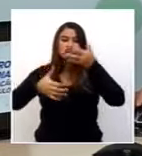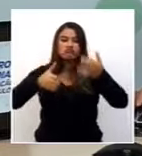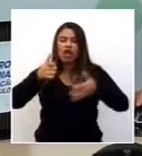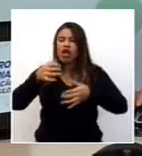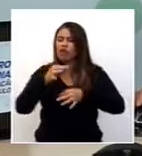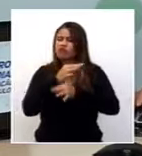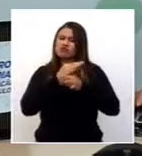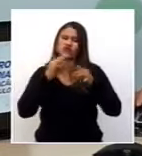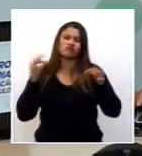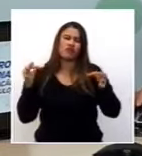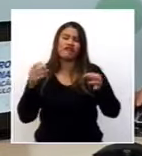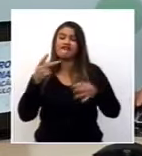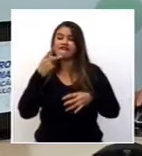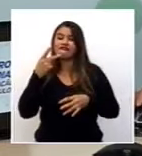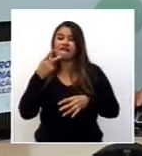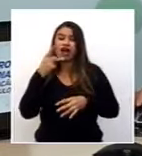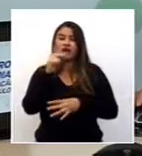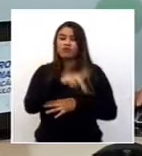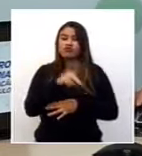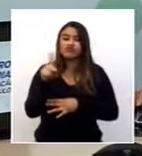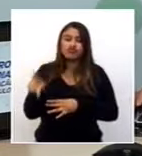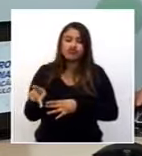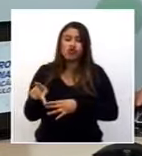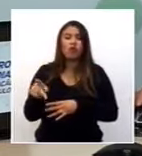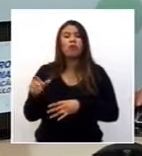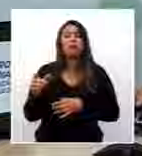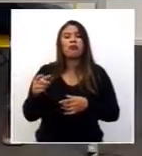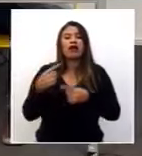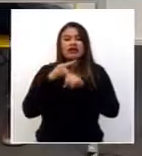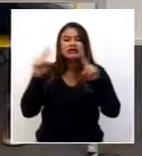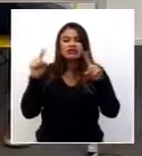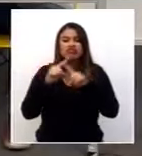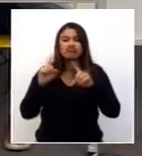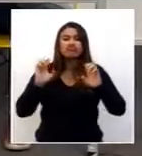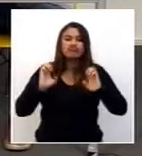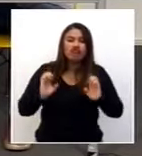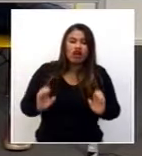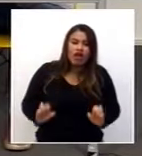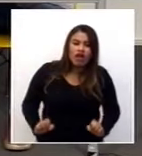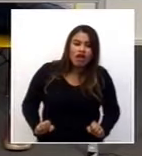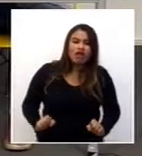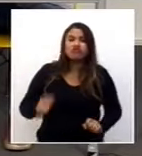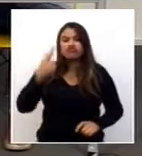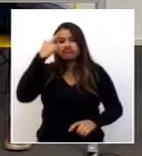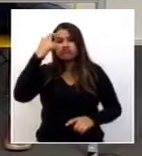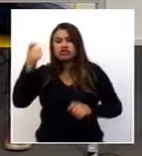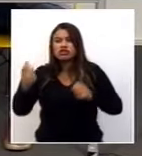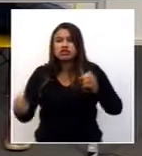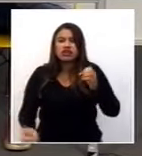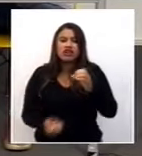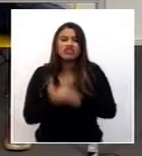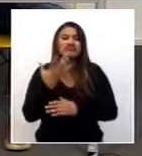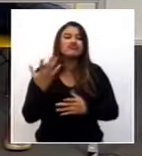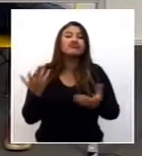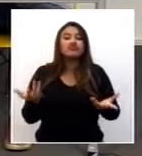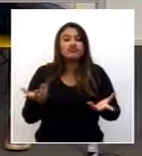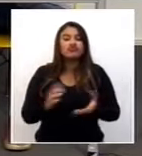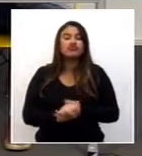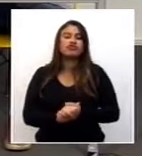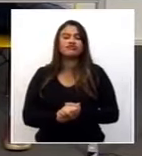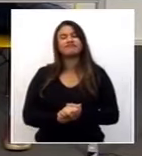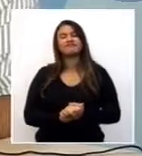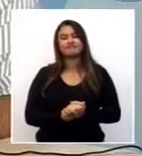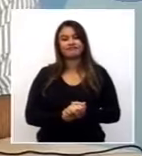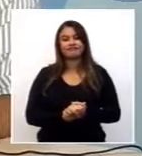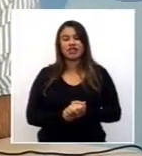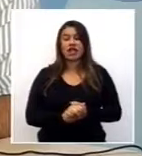crítico, ético, criativo, né? A mudança, né? Sim, como era antigamente. Eu me lembro, quando eu era mais novo, eu